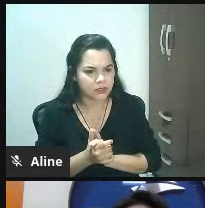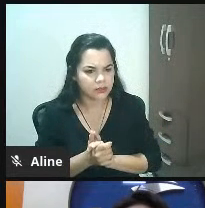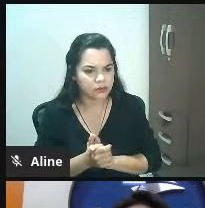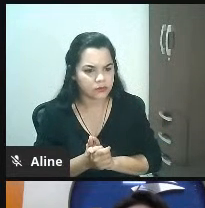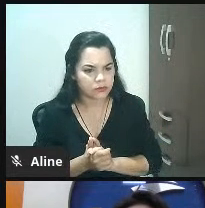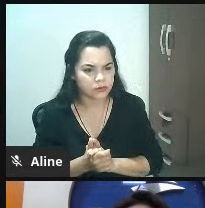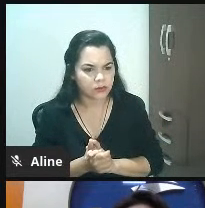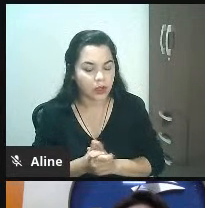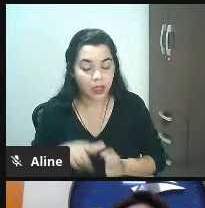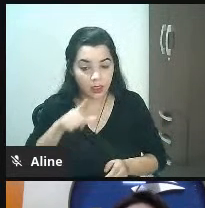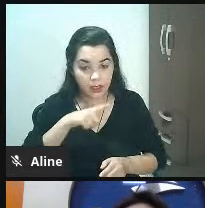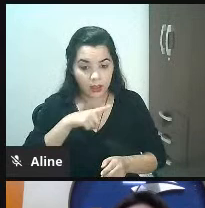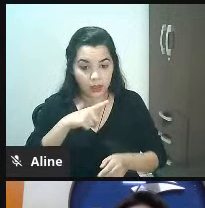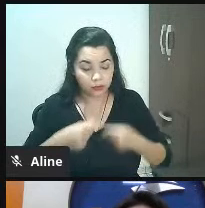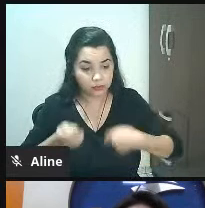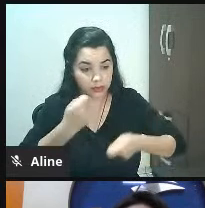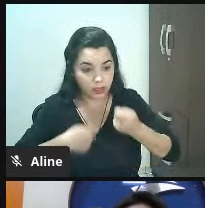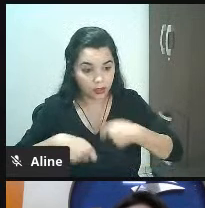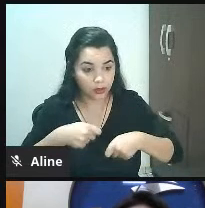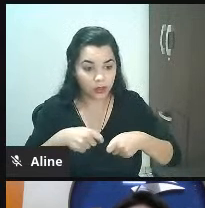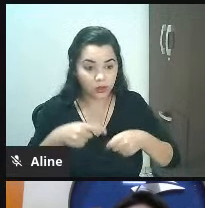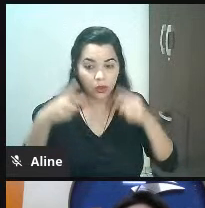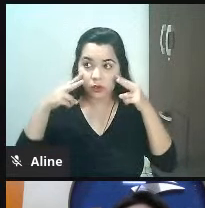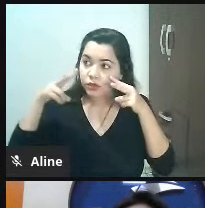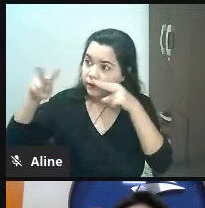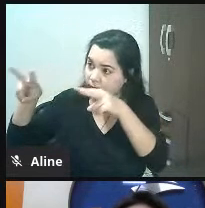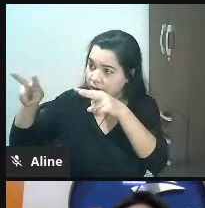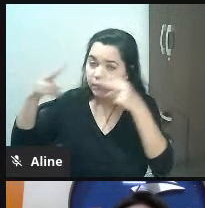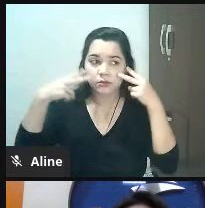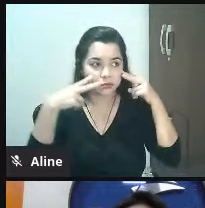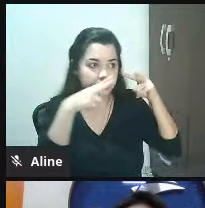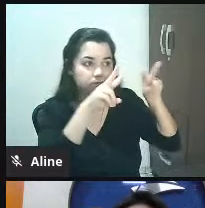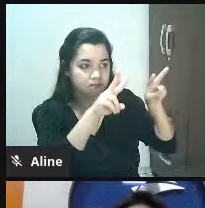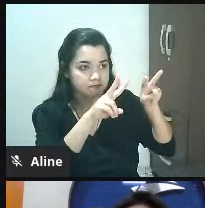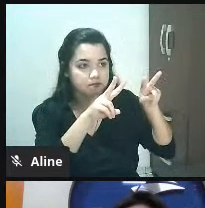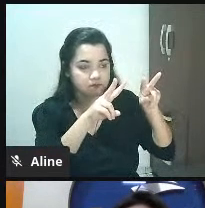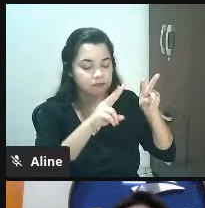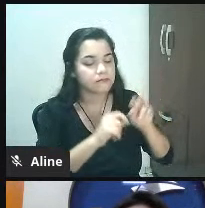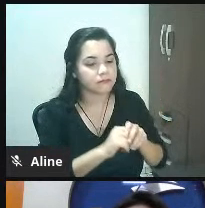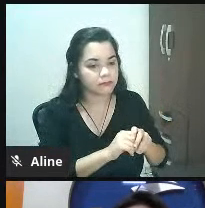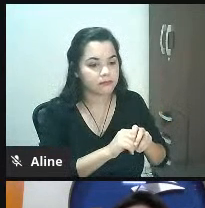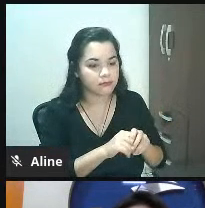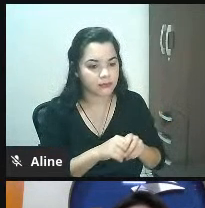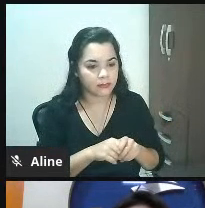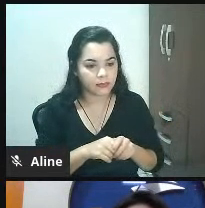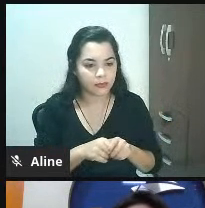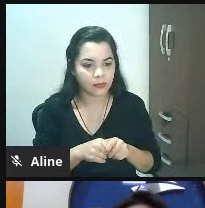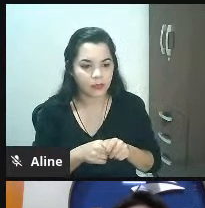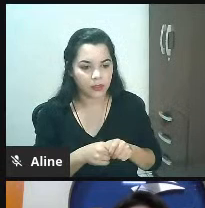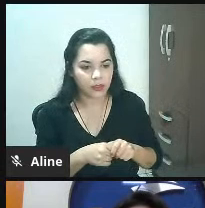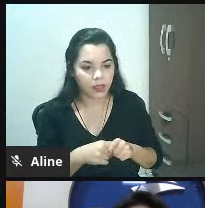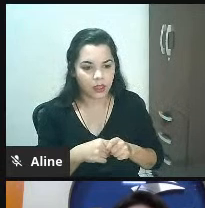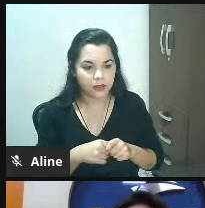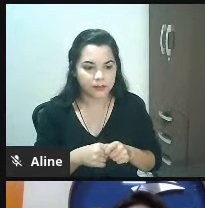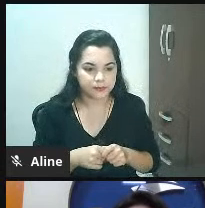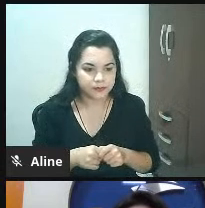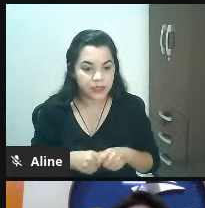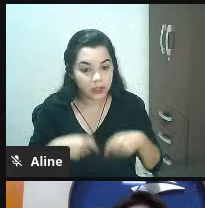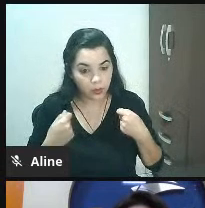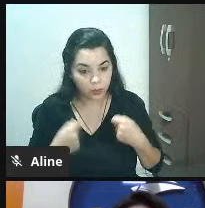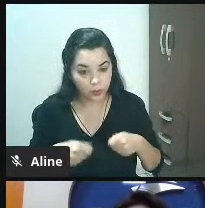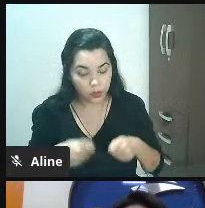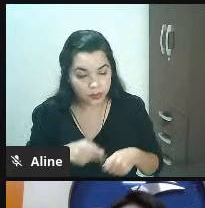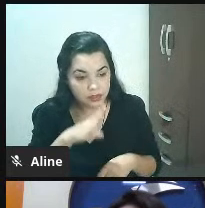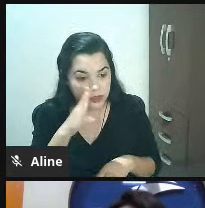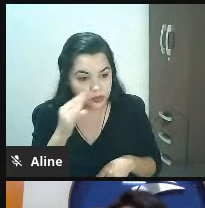sinalizo a loja e pronto, está tudo certo. O cliente vai olhar e falar, calça para lá. Então, eu preciso de alguém que fale assim, ah, você está querendo? Vem cá, vamos lá. Quer dizer, eu preciso de alguém que